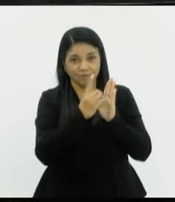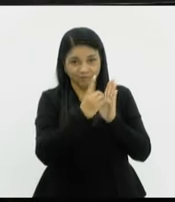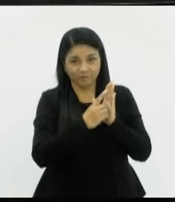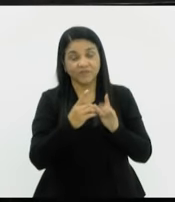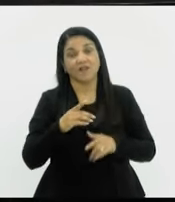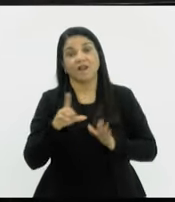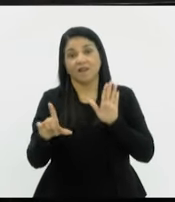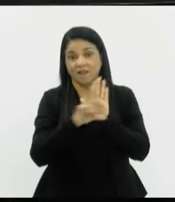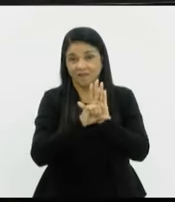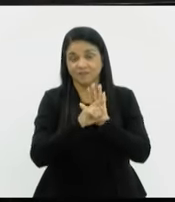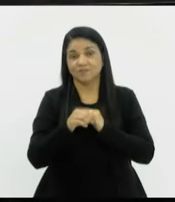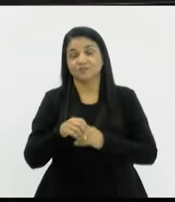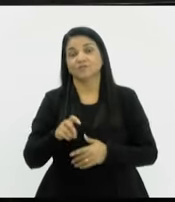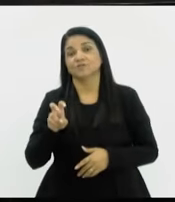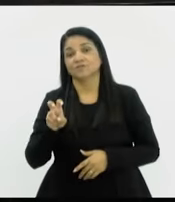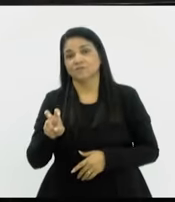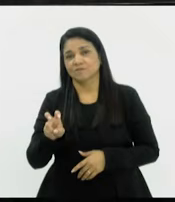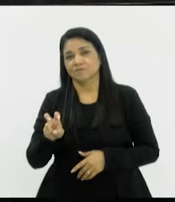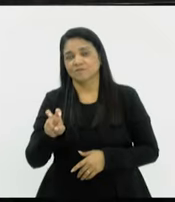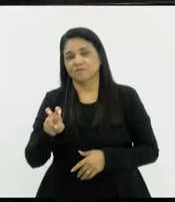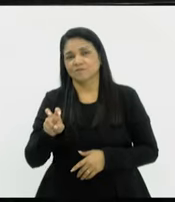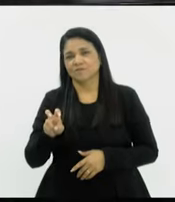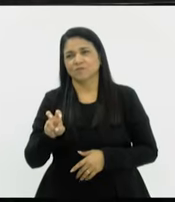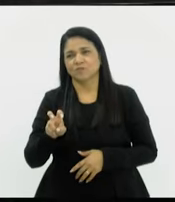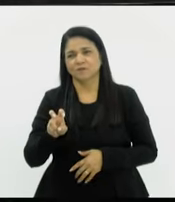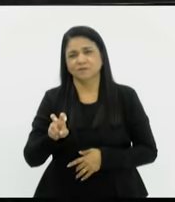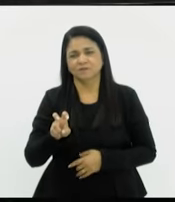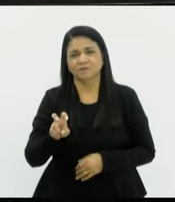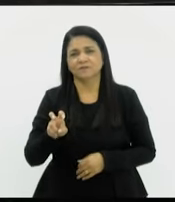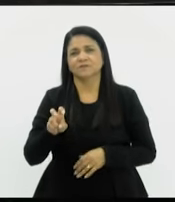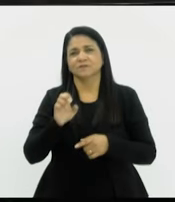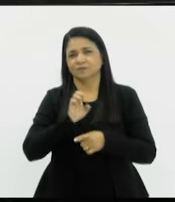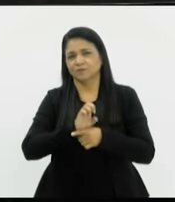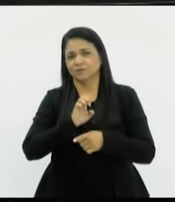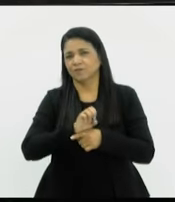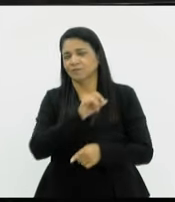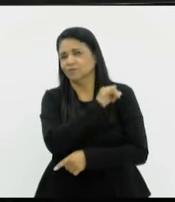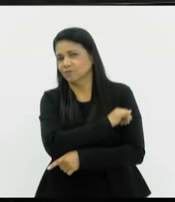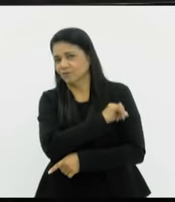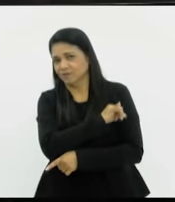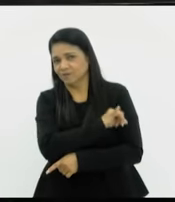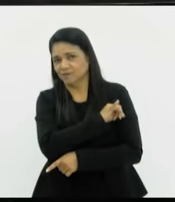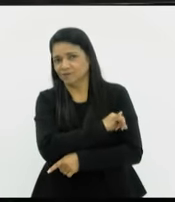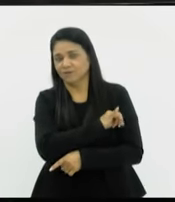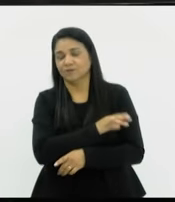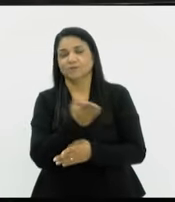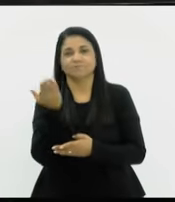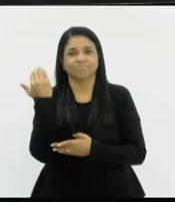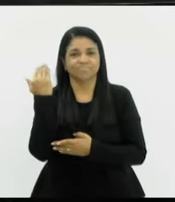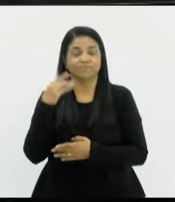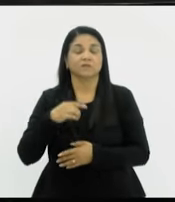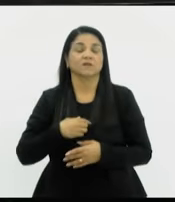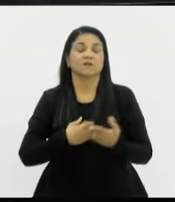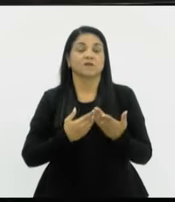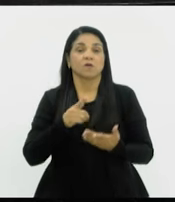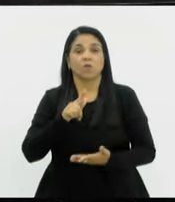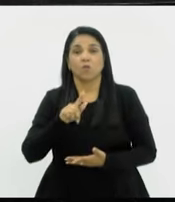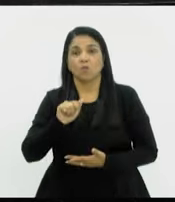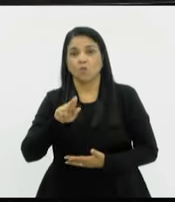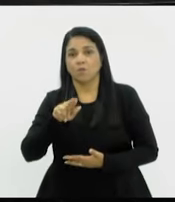que é o ano da fusão do antigo Estado do Rio de Janeiro com o antigo Estado Guanabara.